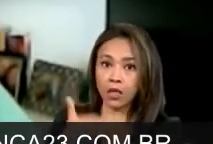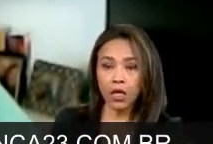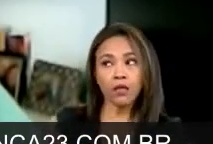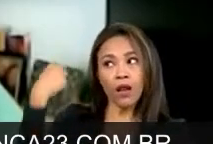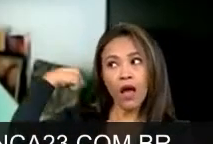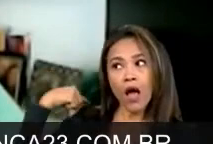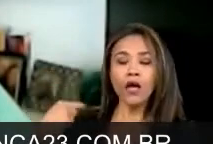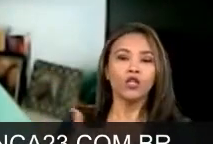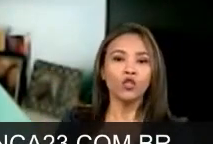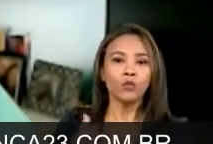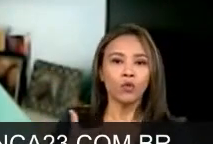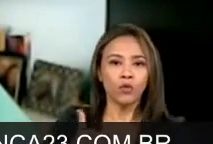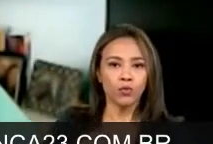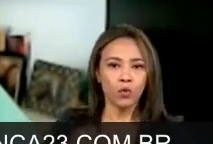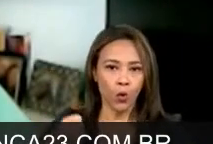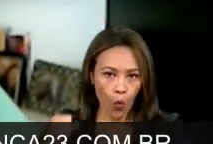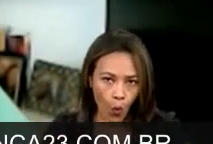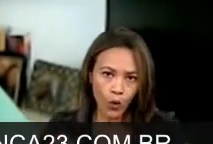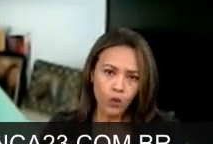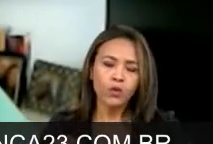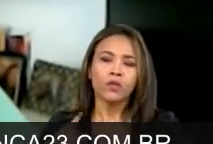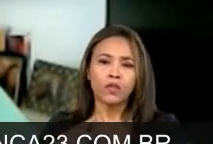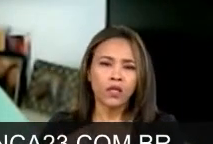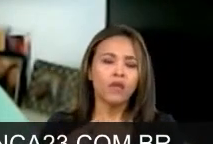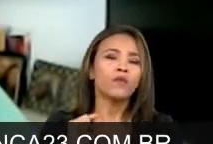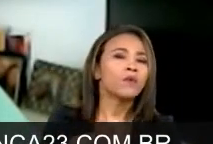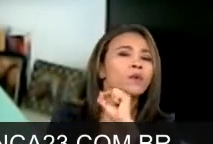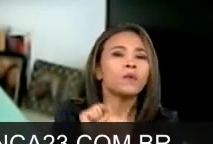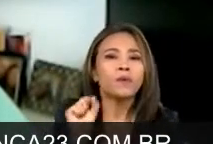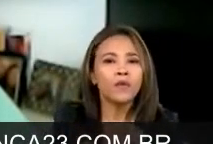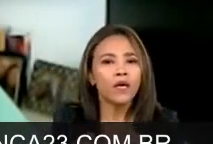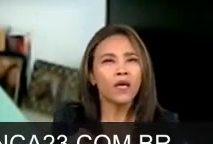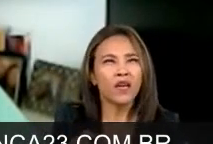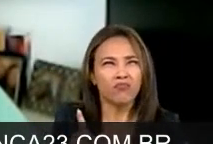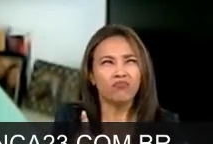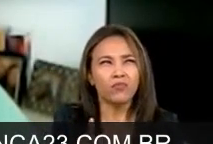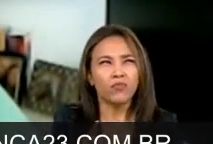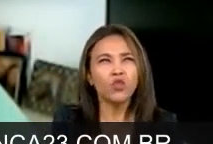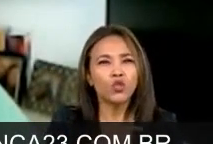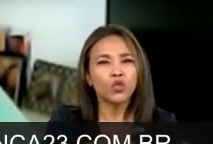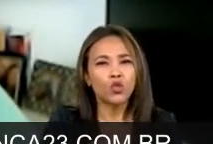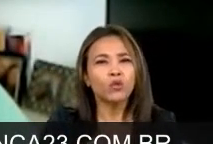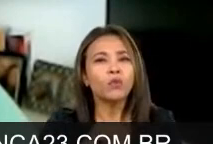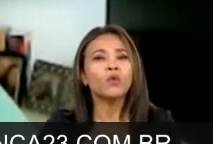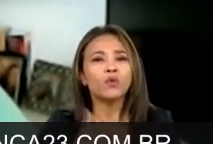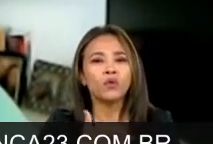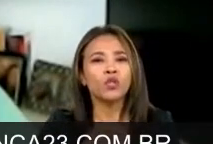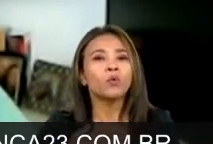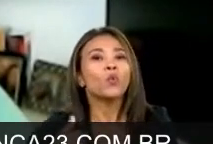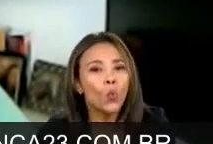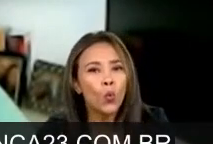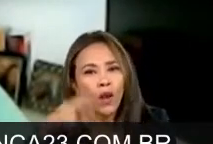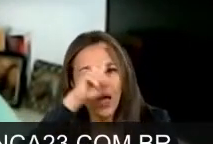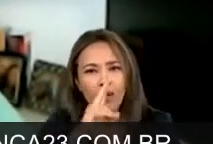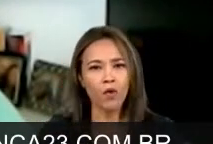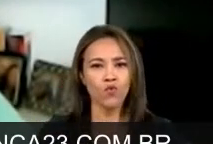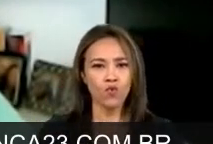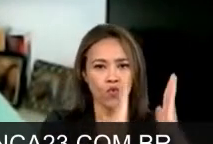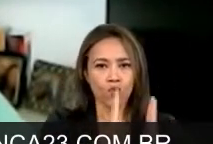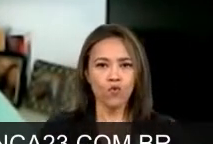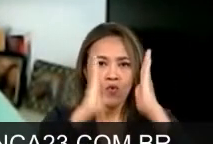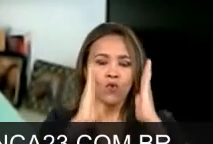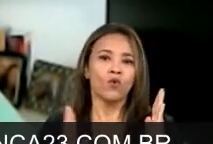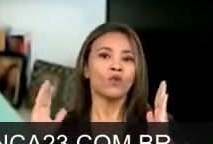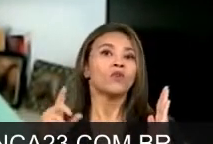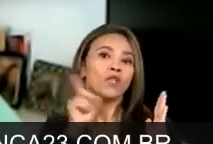uma bolha imobiliária que foi aumentada principalmente a partir de 2001, quando tem a queda das Torres Gêmeas. O